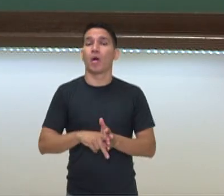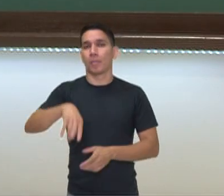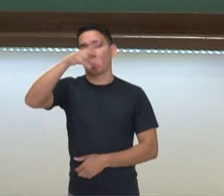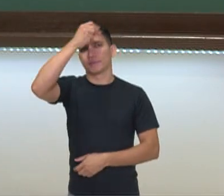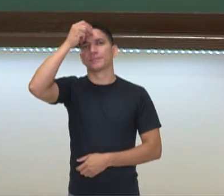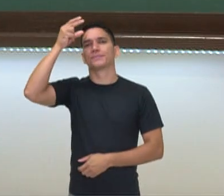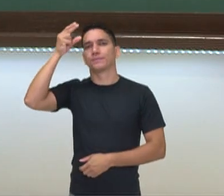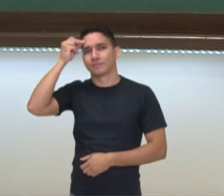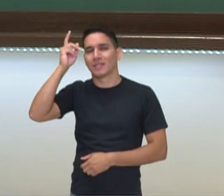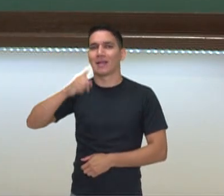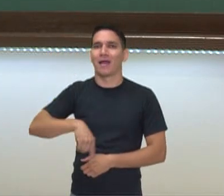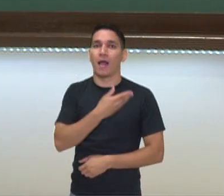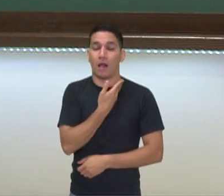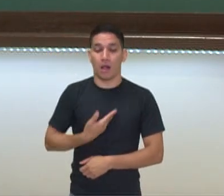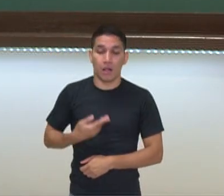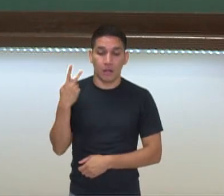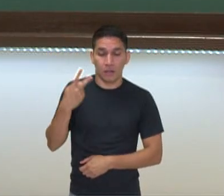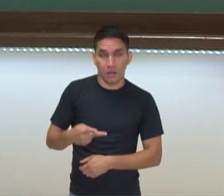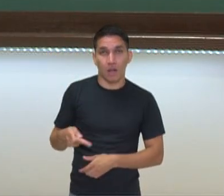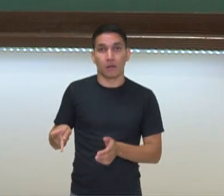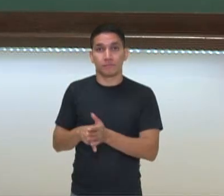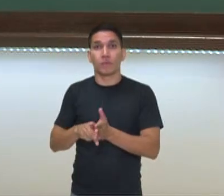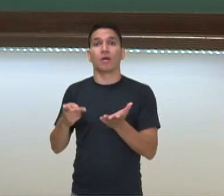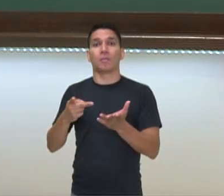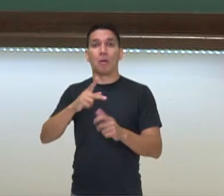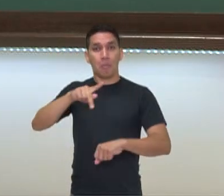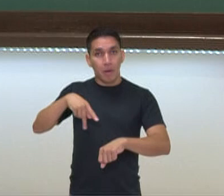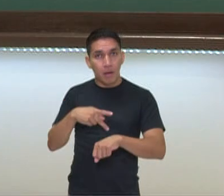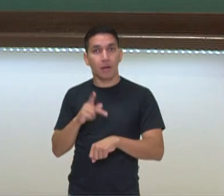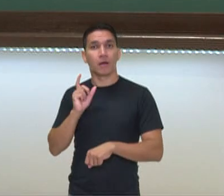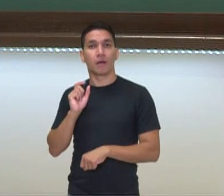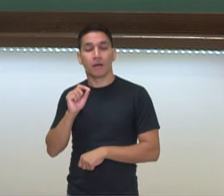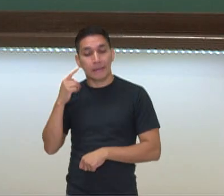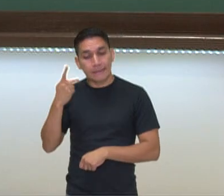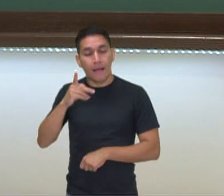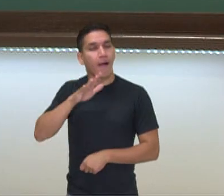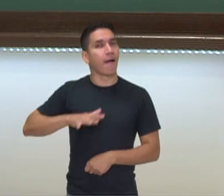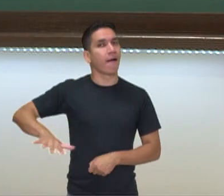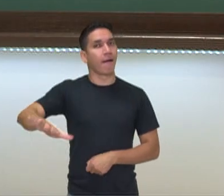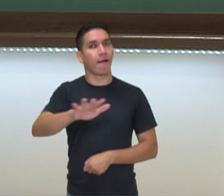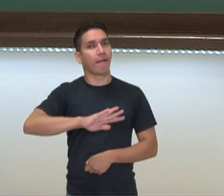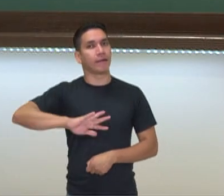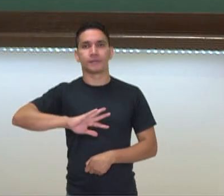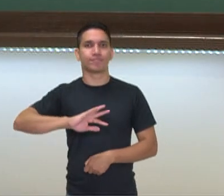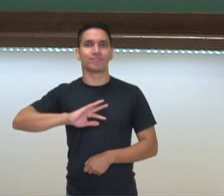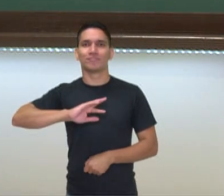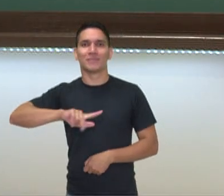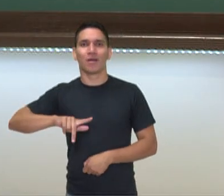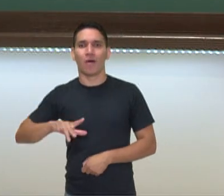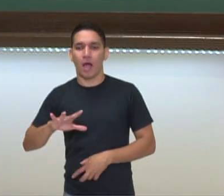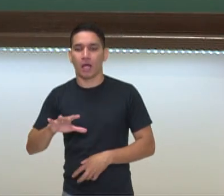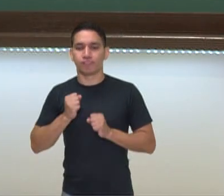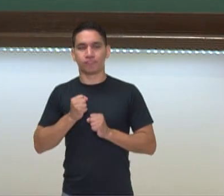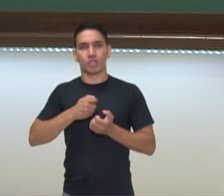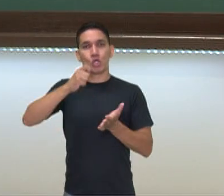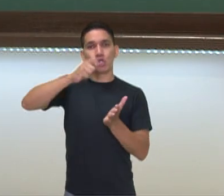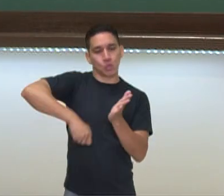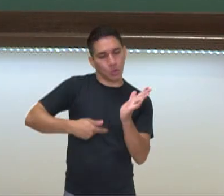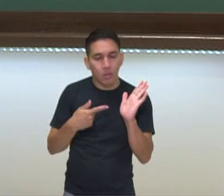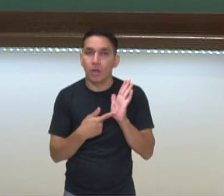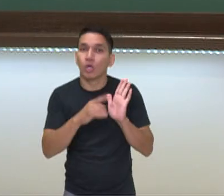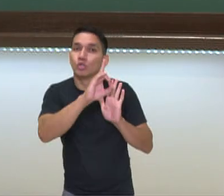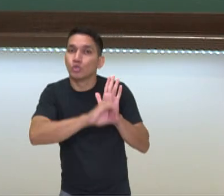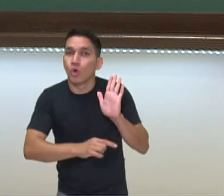município, são áreas públicas, são áreas que pertencem à nação, são áreas que não se detém a posse dela, não se detém